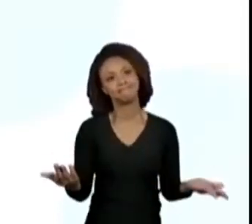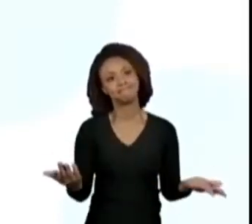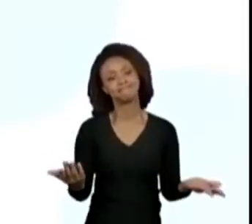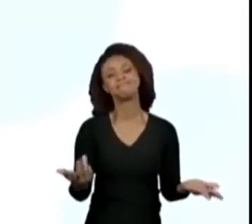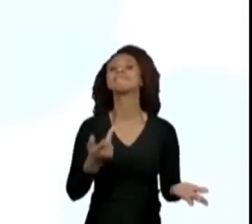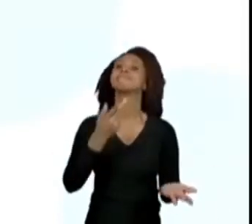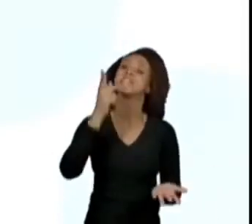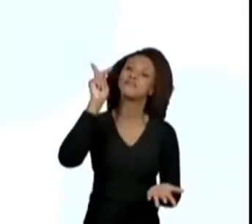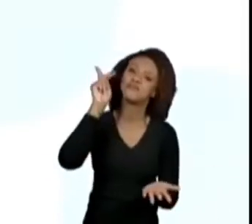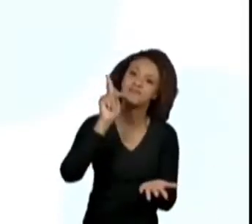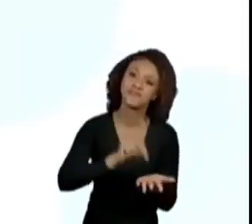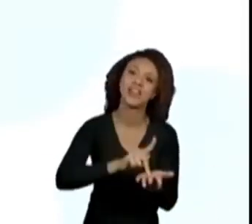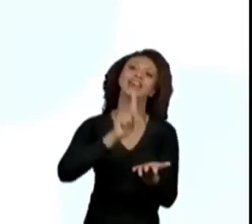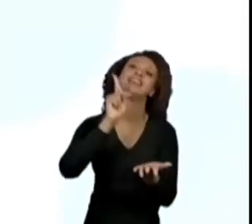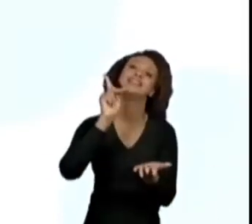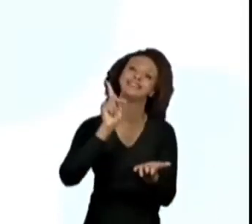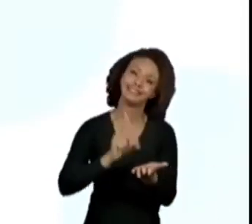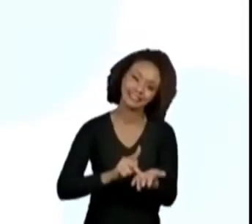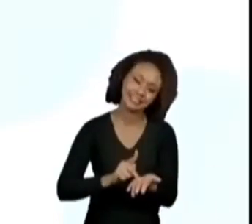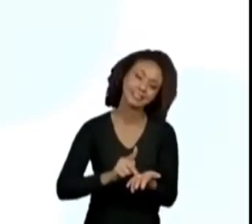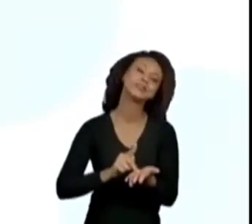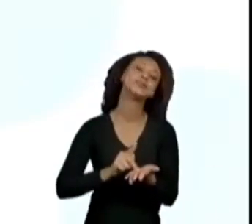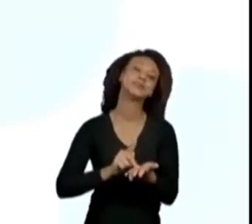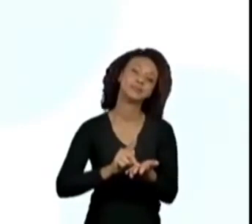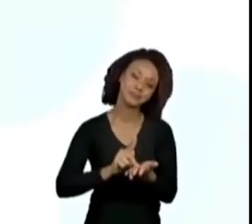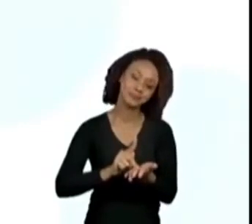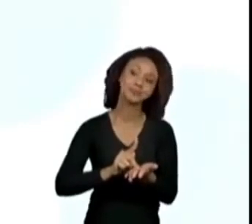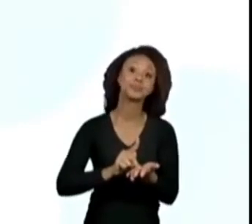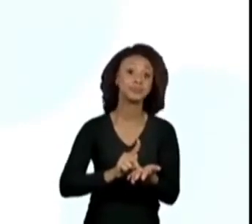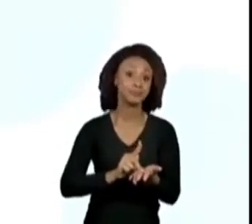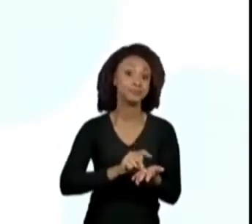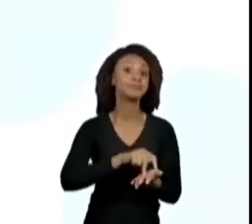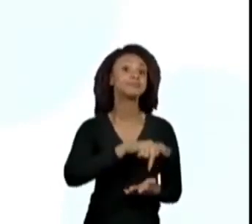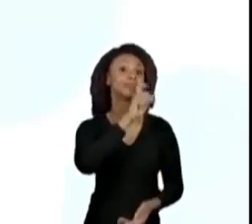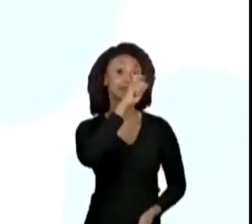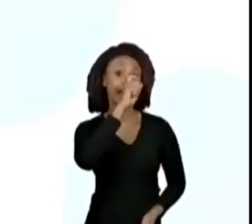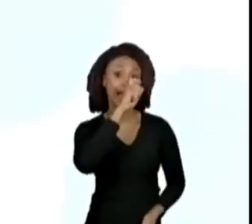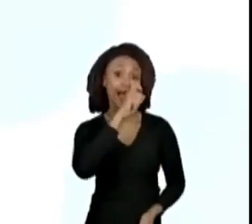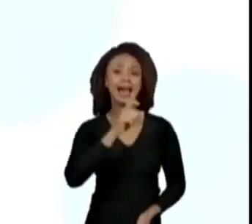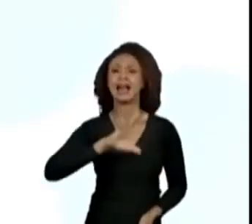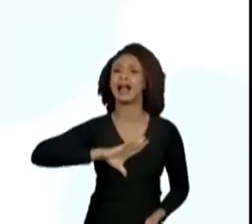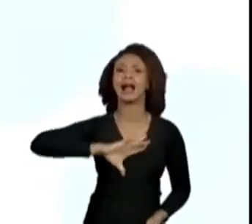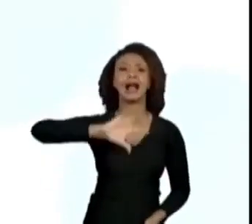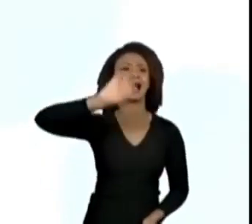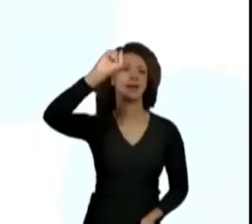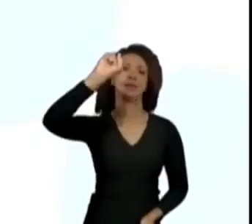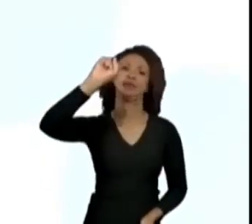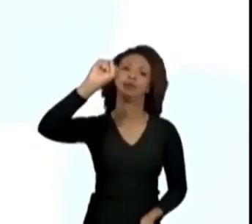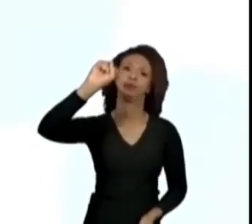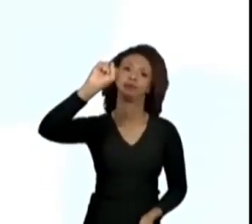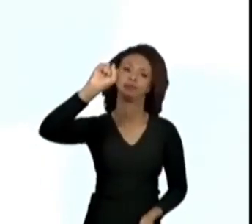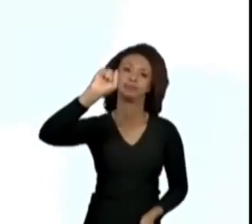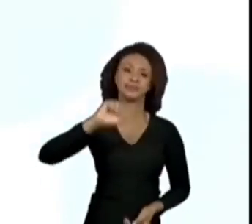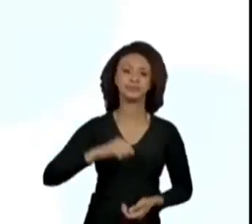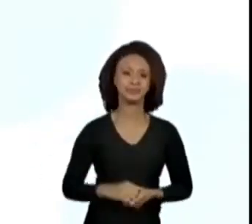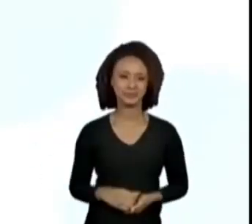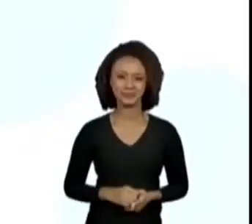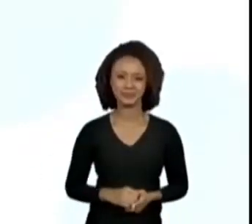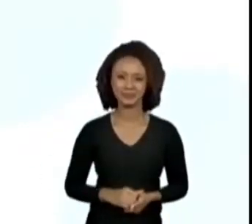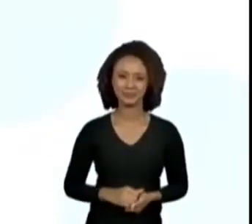que é verdade. A Arara ganhou aqui em todos os requisitos.